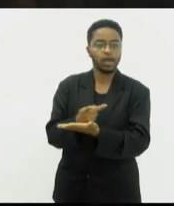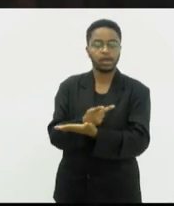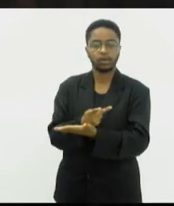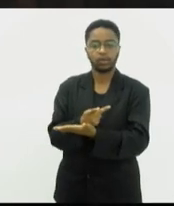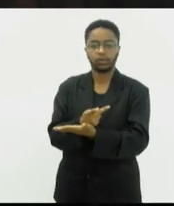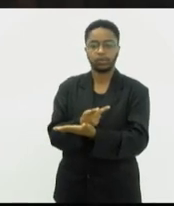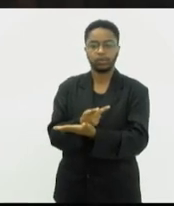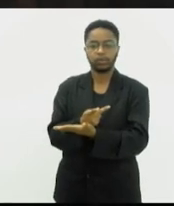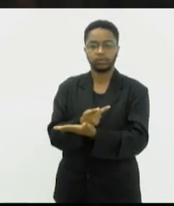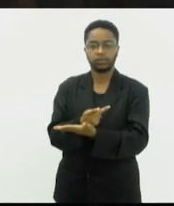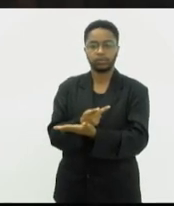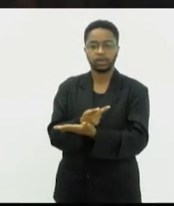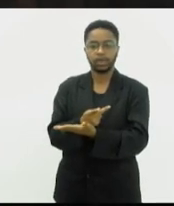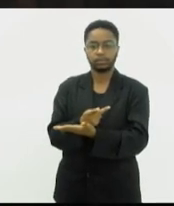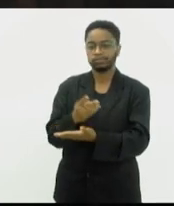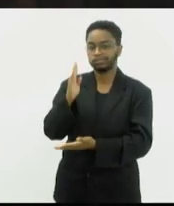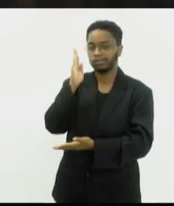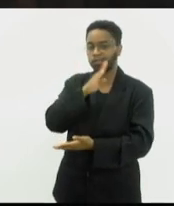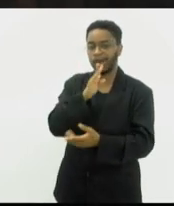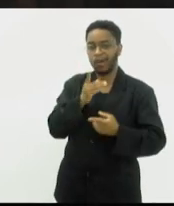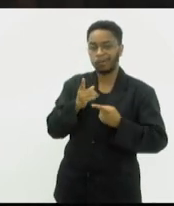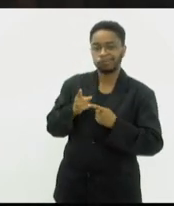forma maléfica.